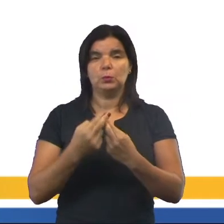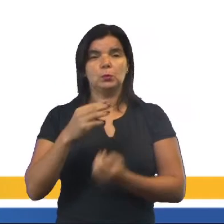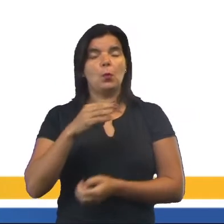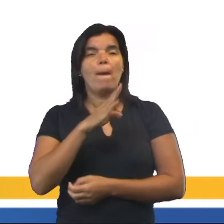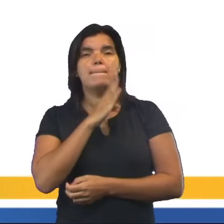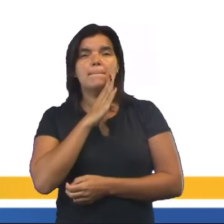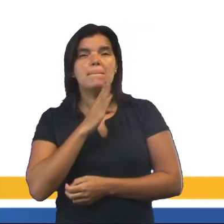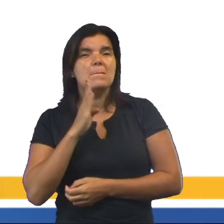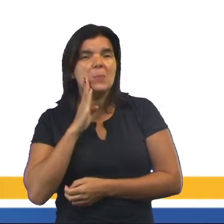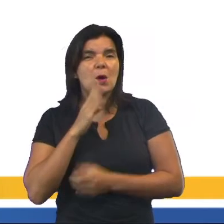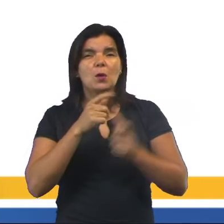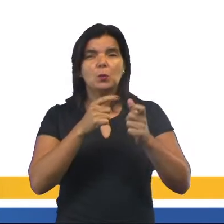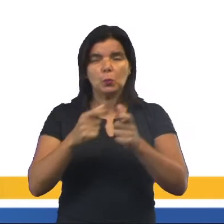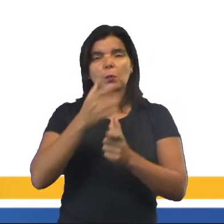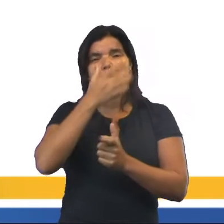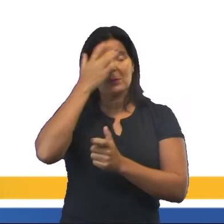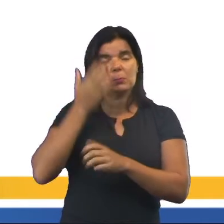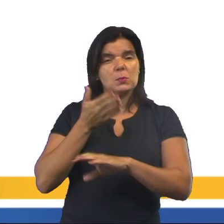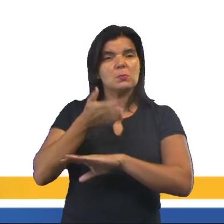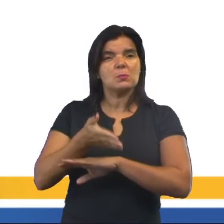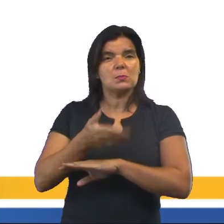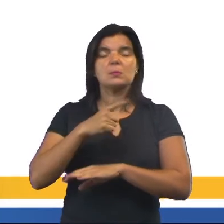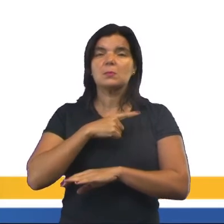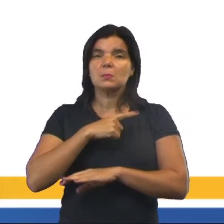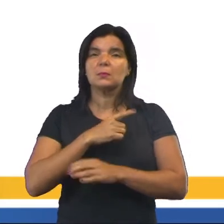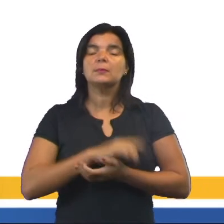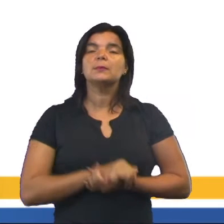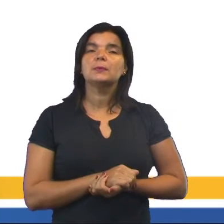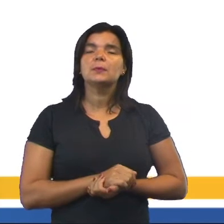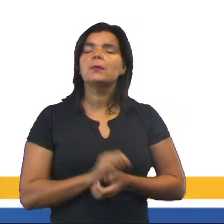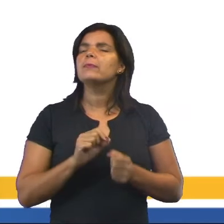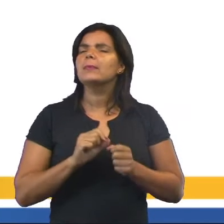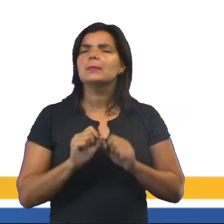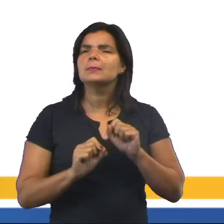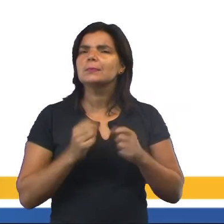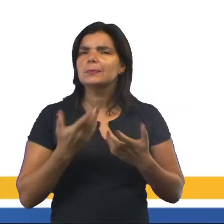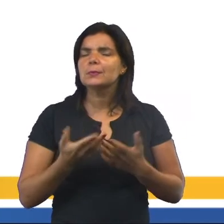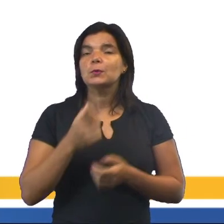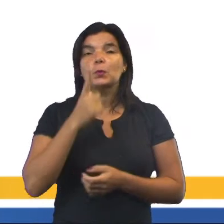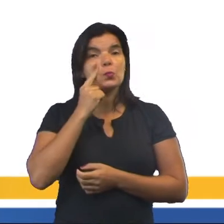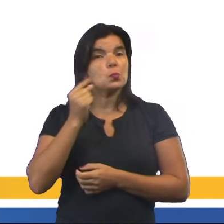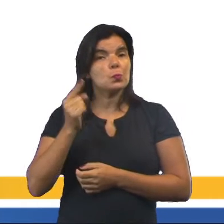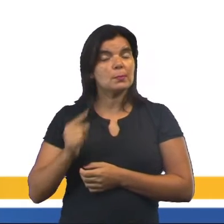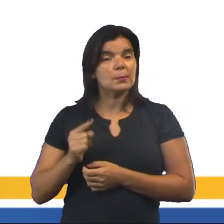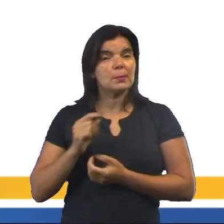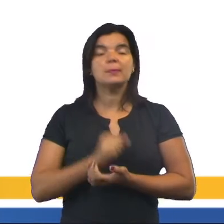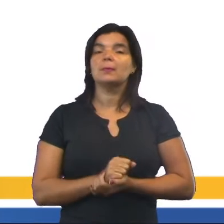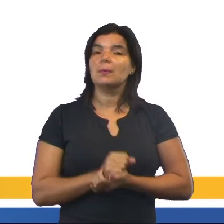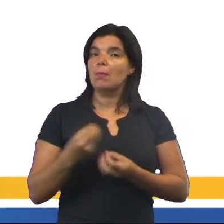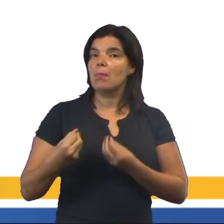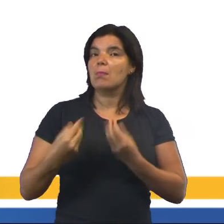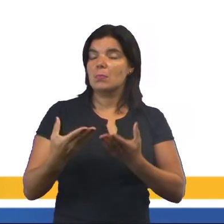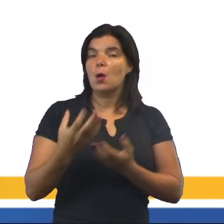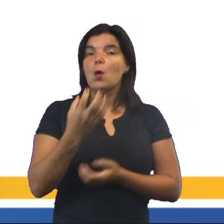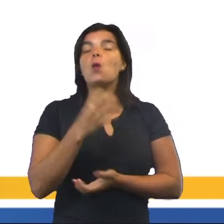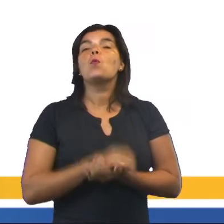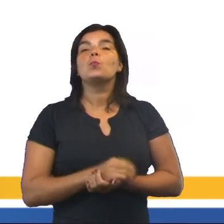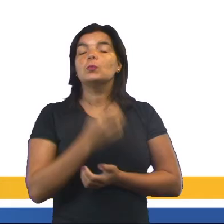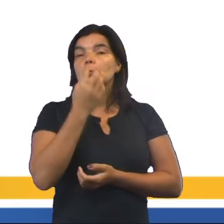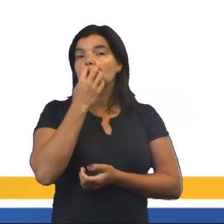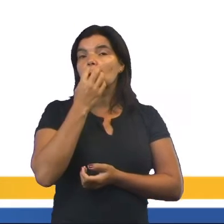e bares, esses lugares que as pessoas vão para se entreter. E o que eles faziam com esses ratos? Eles davam para os